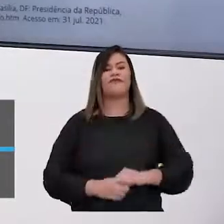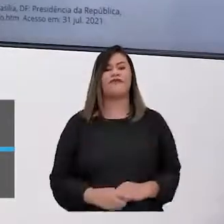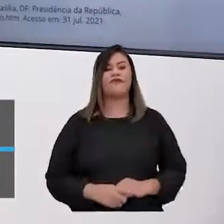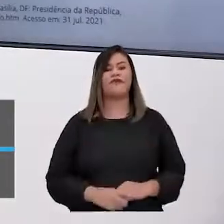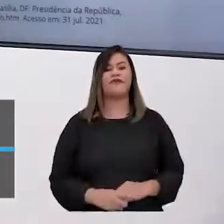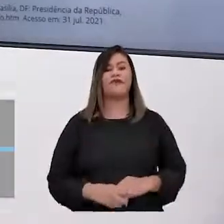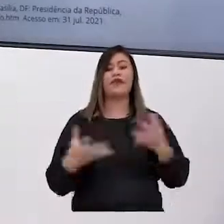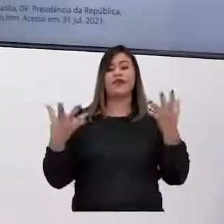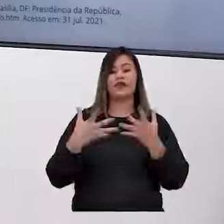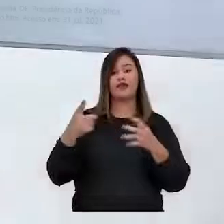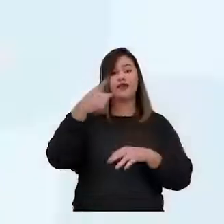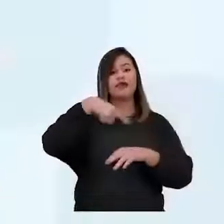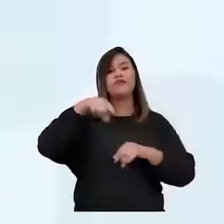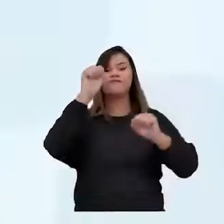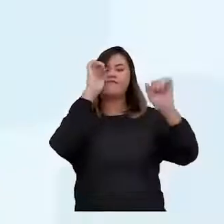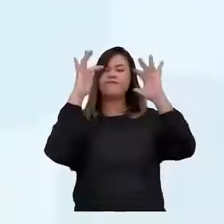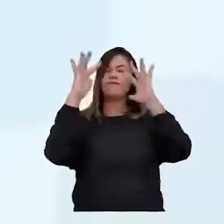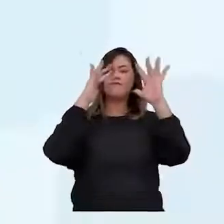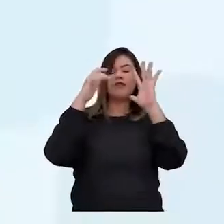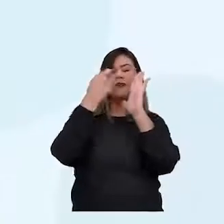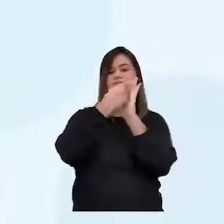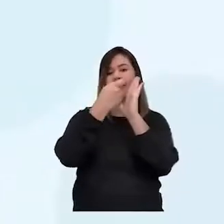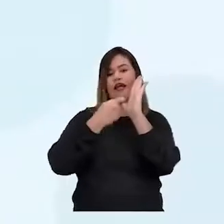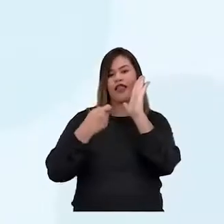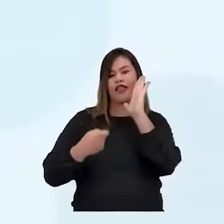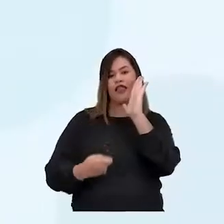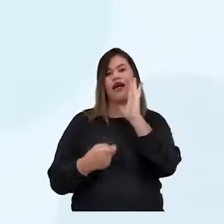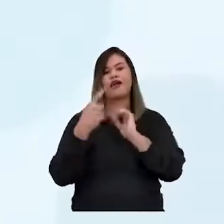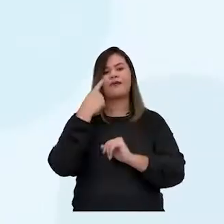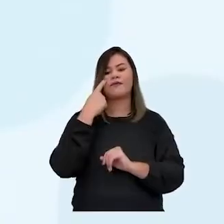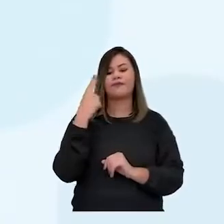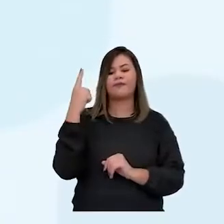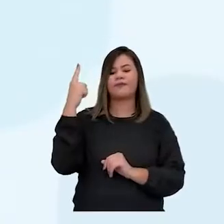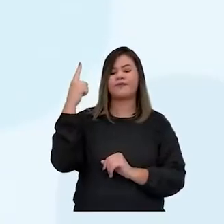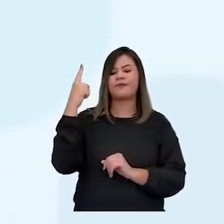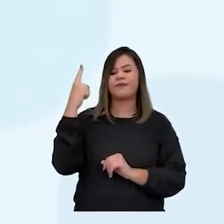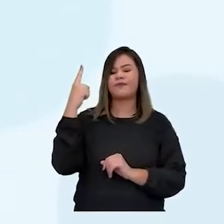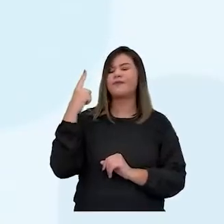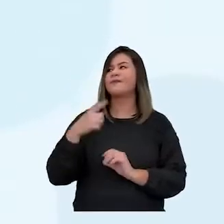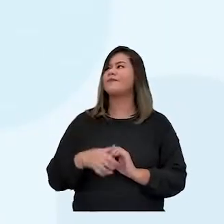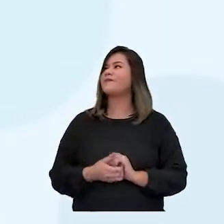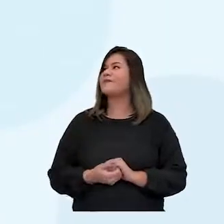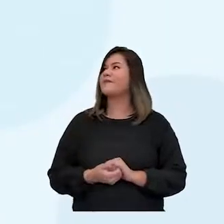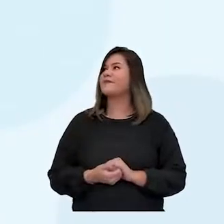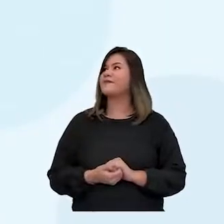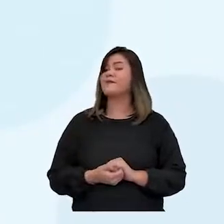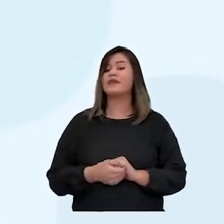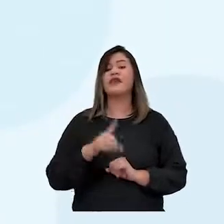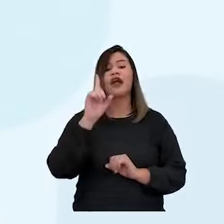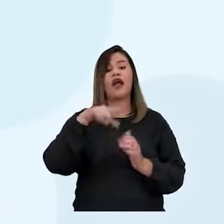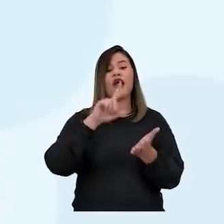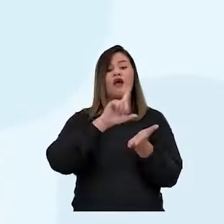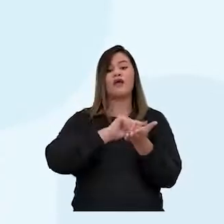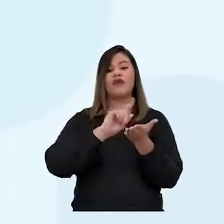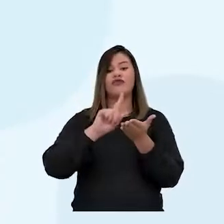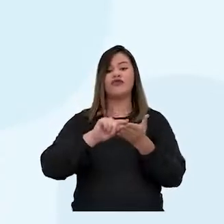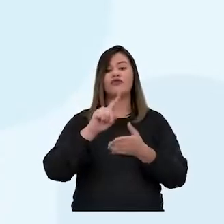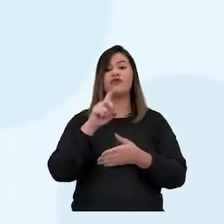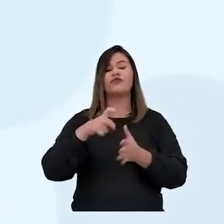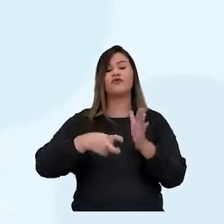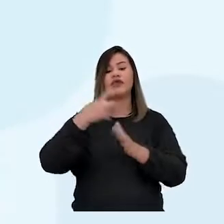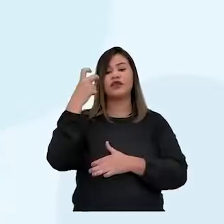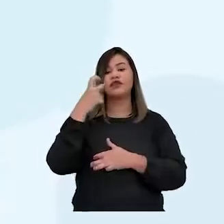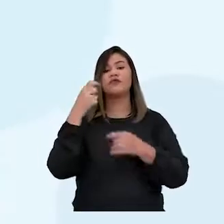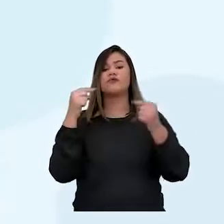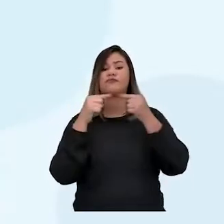Agora vamos analisar aqui uma fonte escrita. Como vocês podem ver, gente, esse aqui é o artigo 5º da nossa Constituição